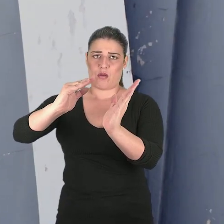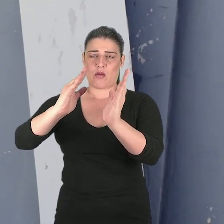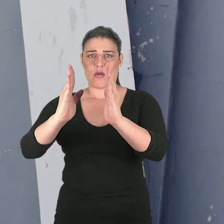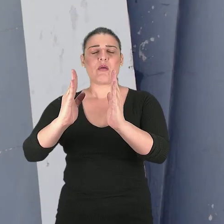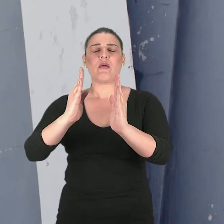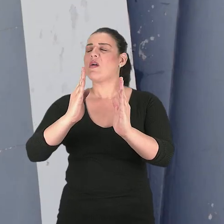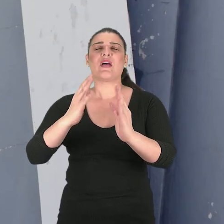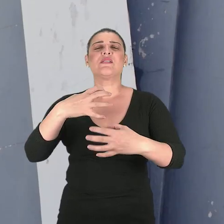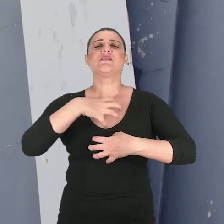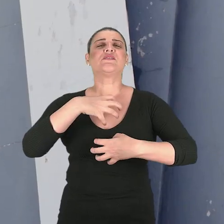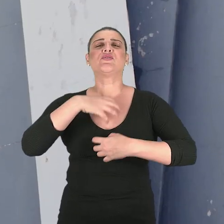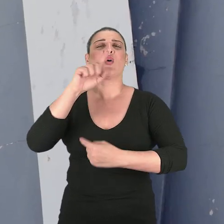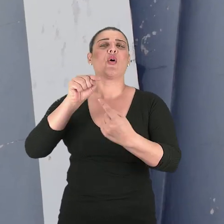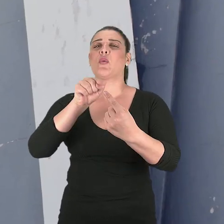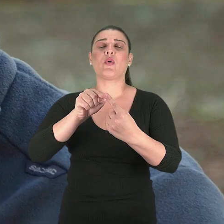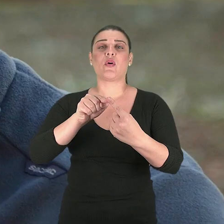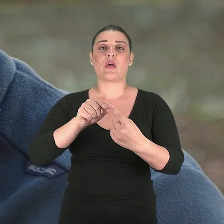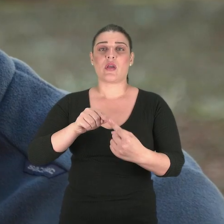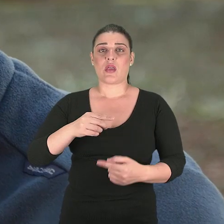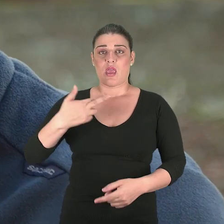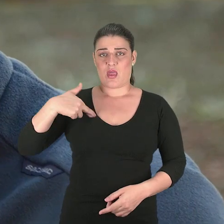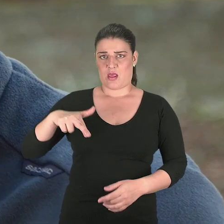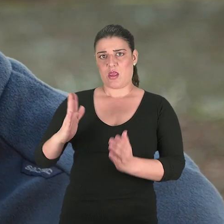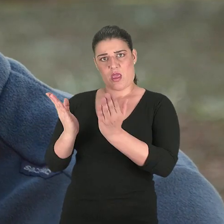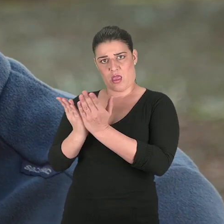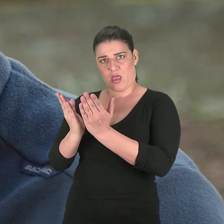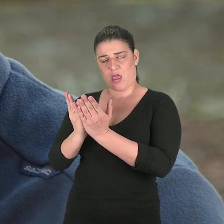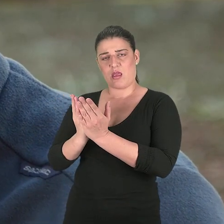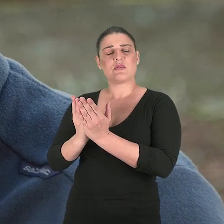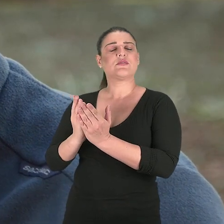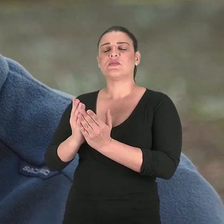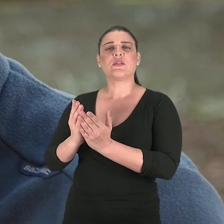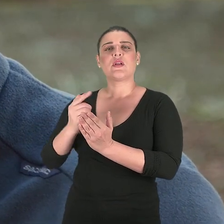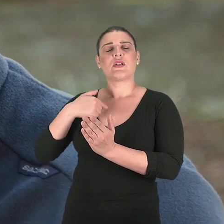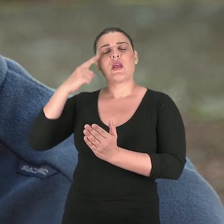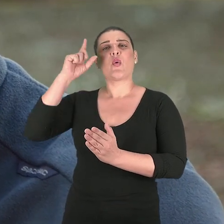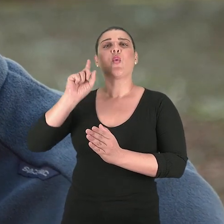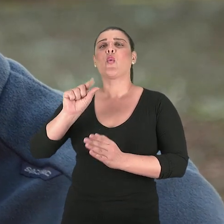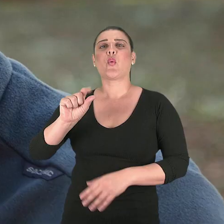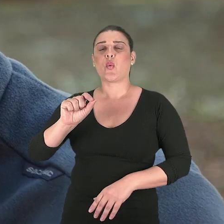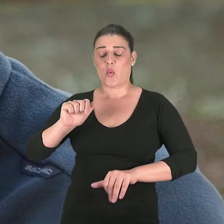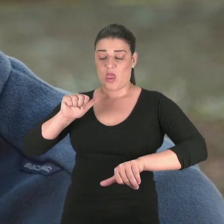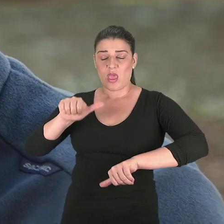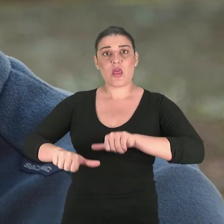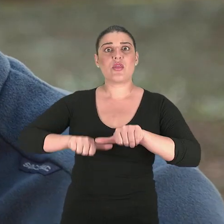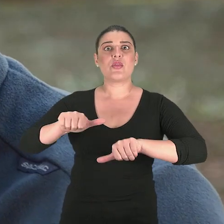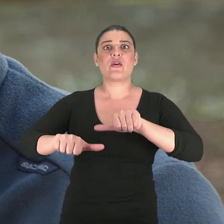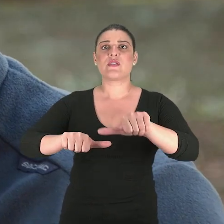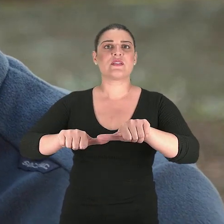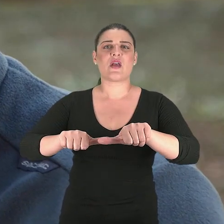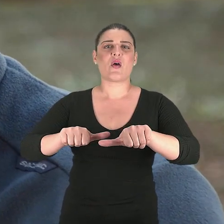essa ideia que a nossa religião cristã nos traz de renovação, né, de